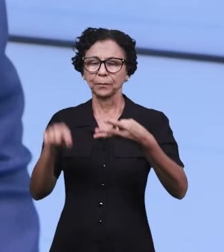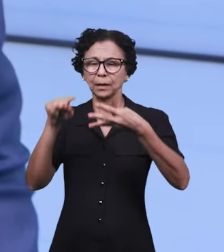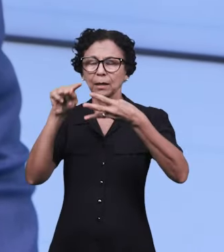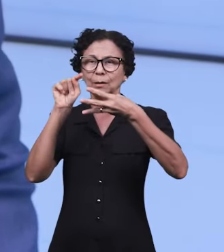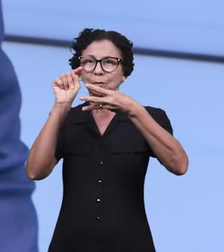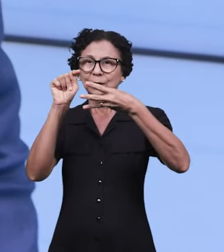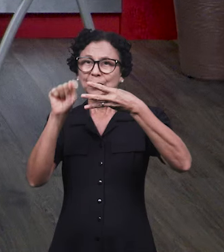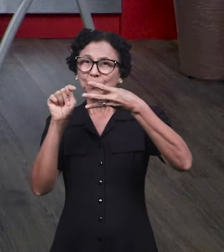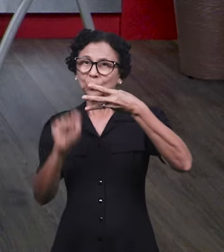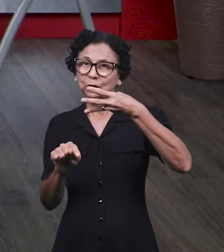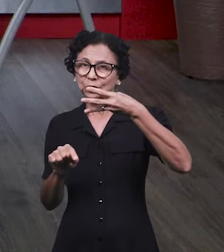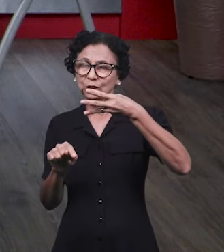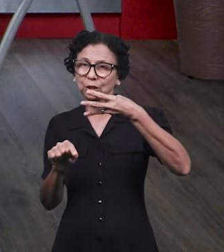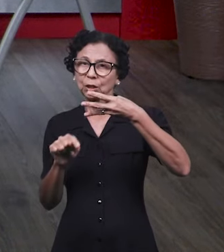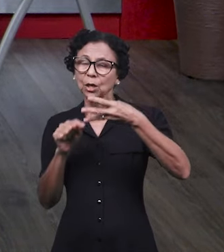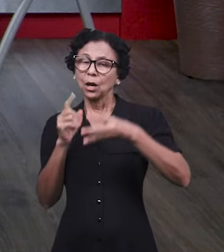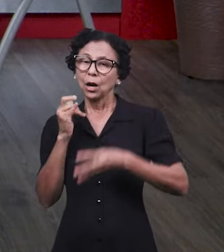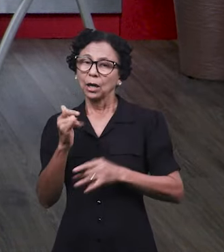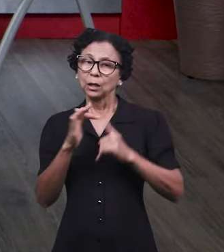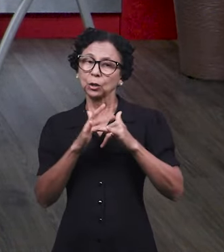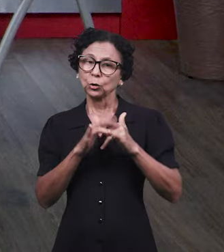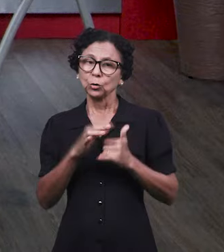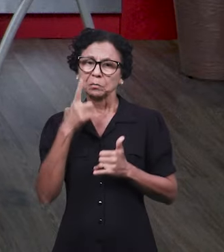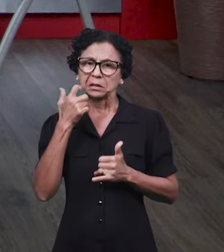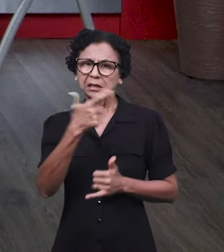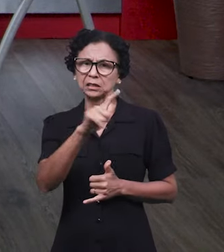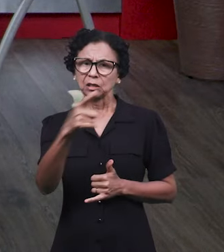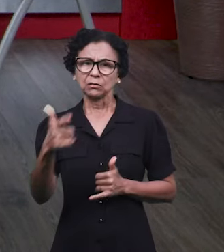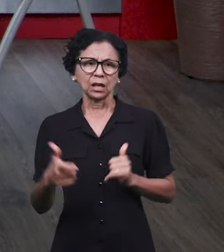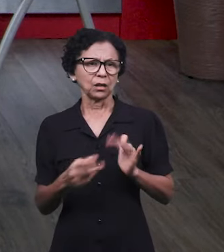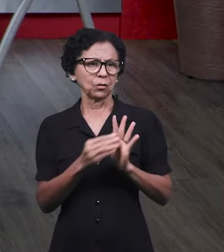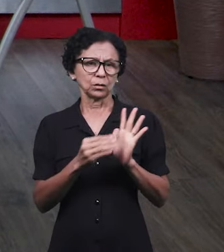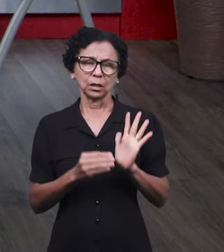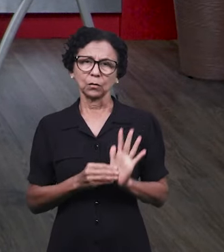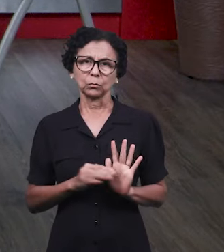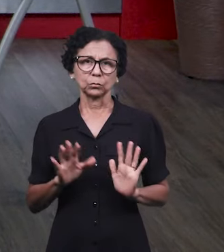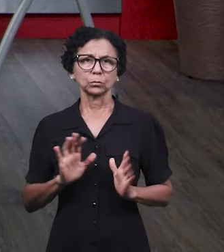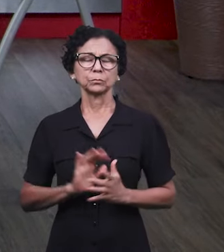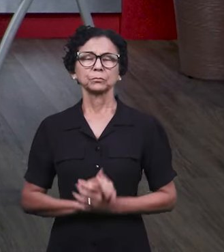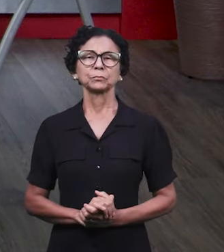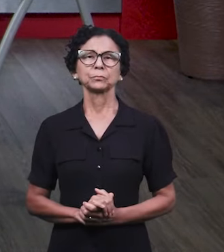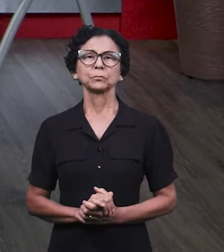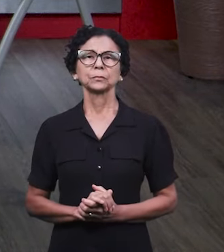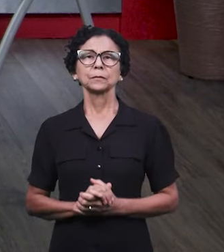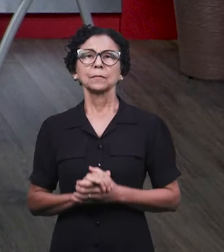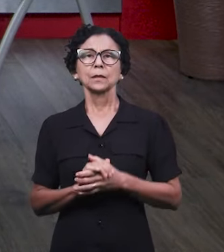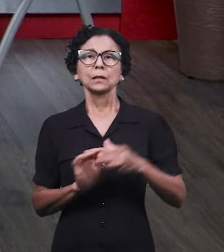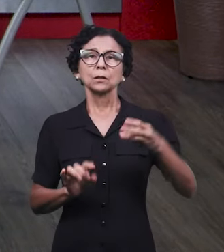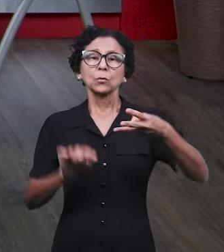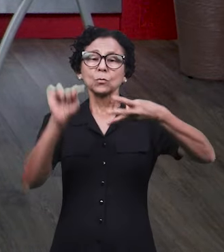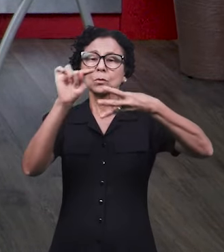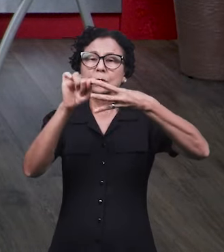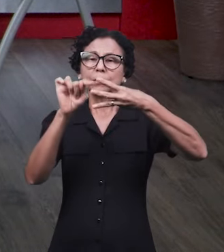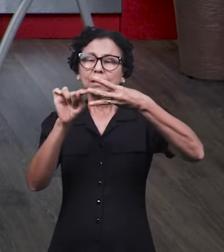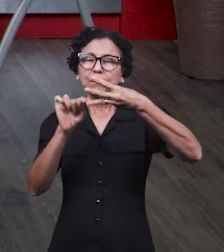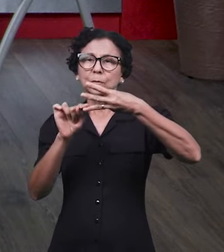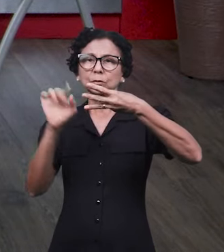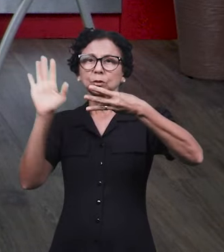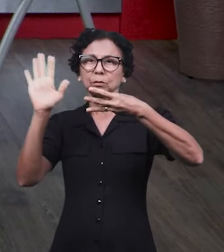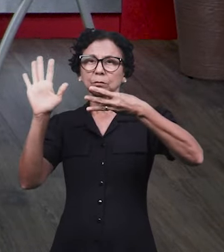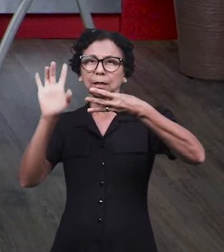canal perfeito ou para você dizer também que você não tem interesse naquele conteúdo Então isso é importante porque senão sempre